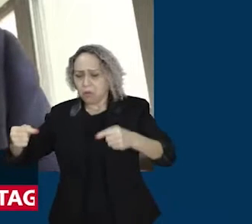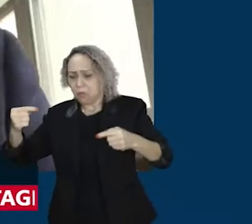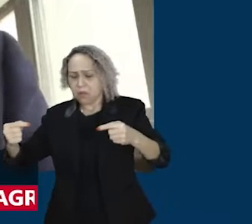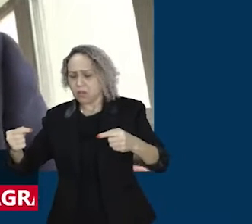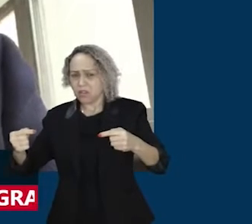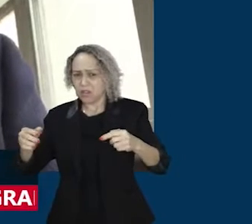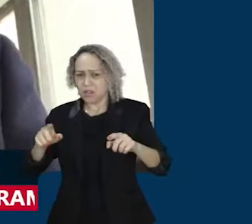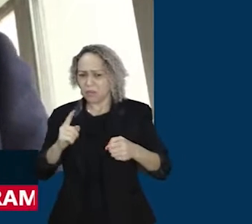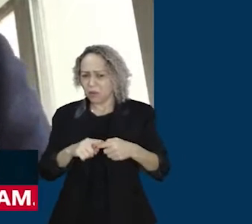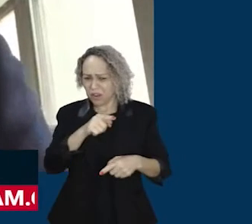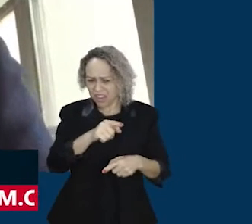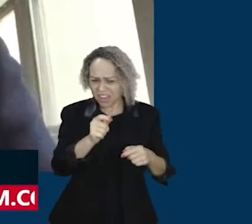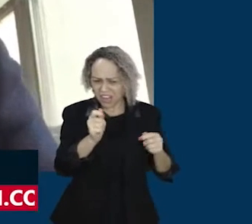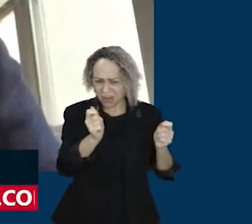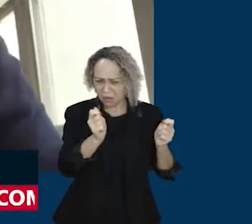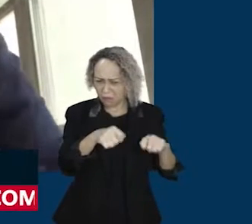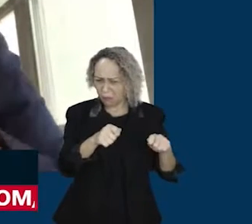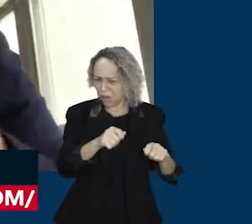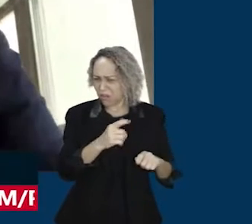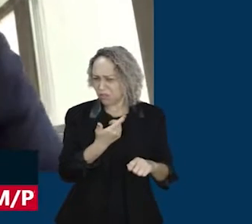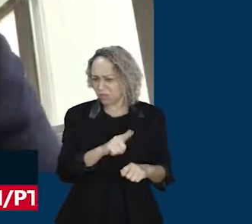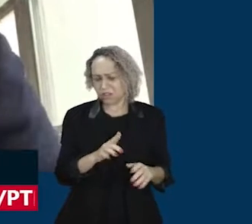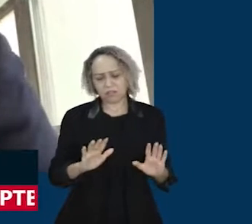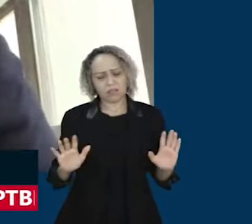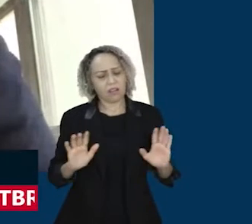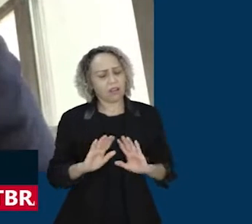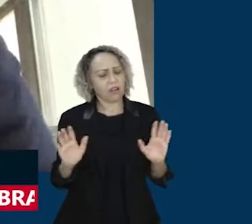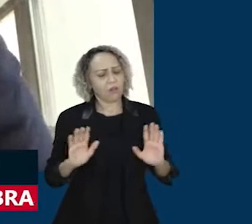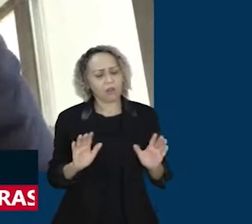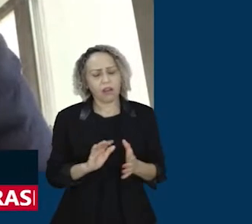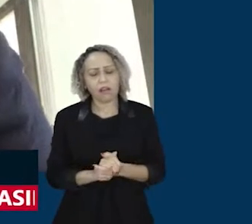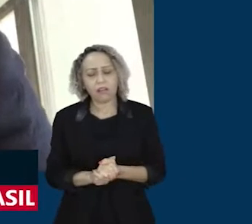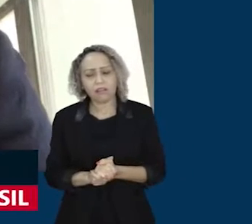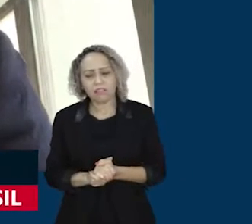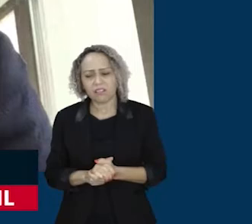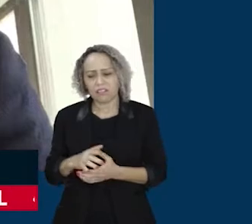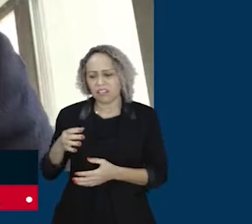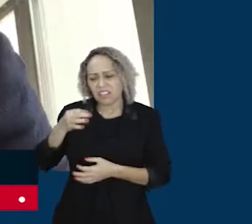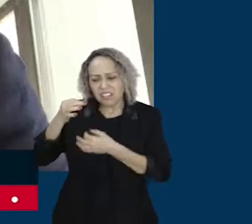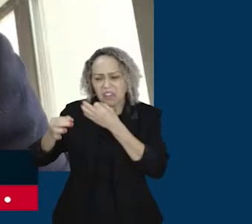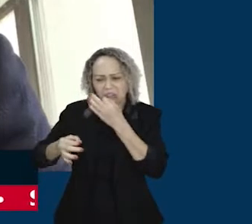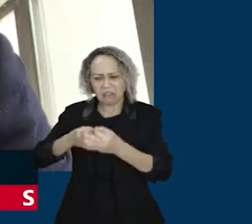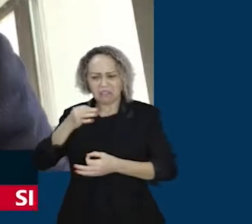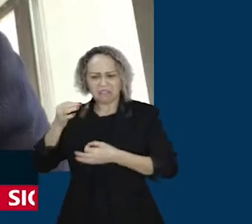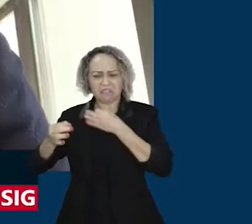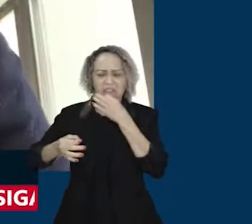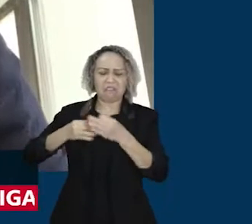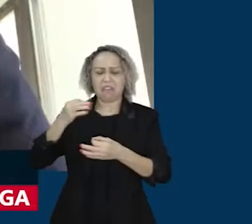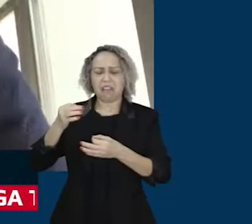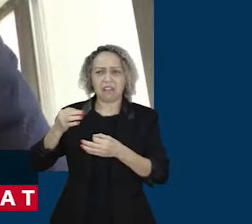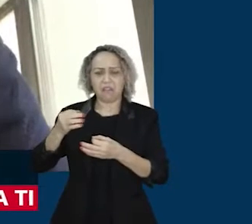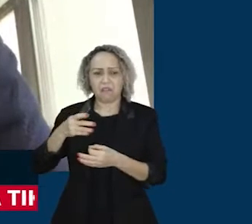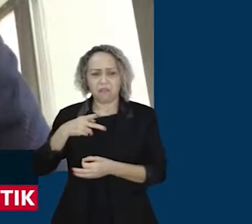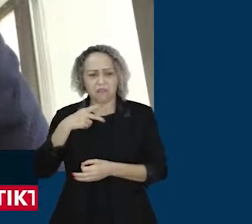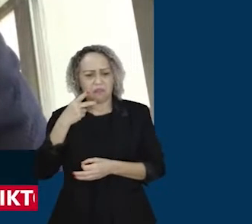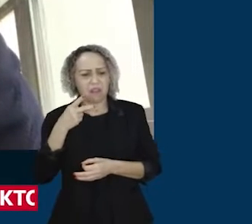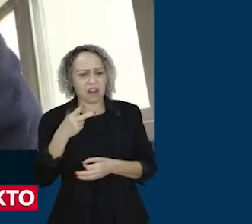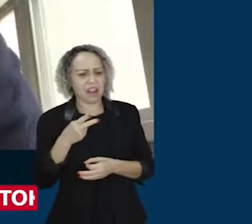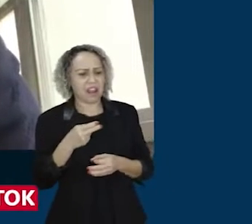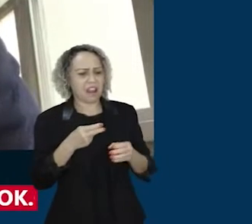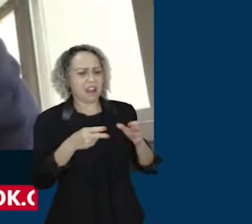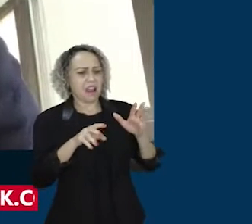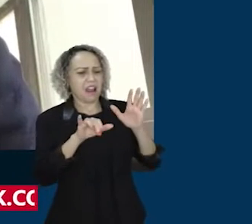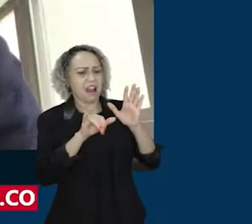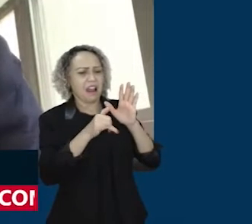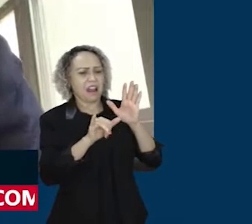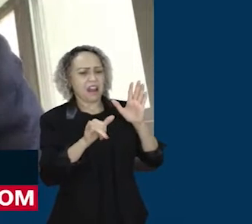fazer. Esse é o argumento, o pior que tem, né? Esse é um argumento de cara de pau, né? Você dizer, a Eletrobras não conseguiu